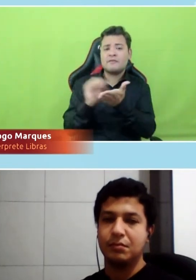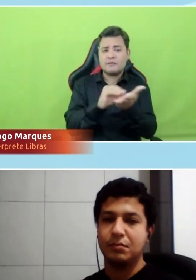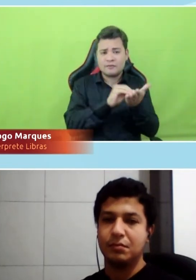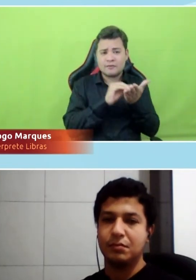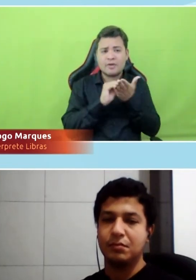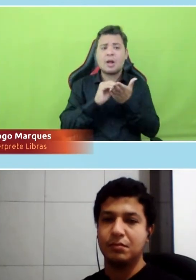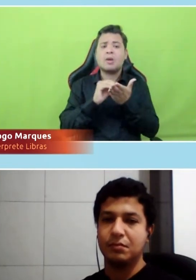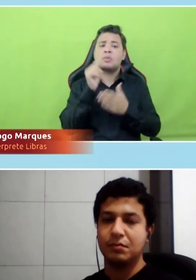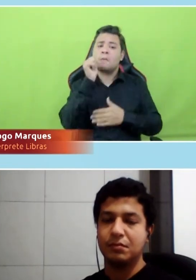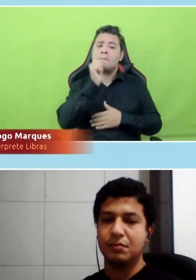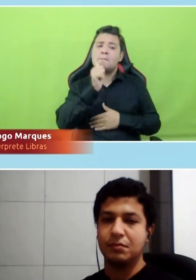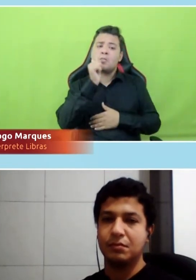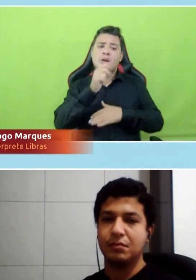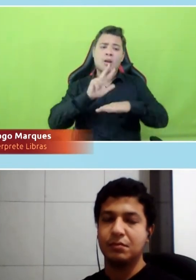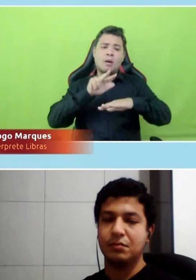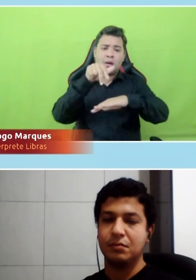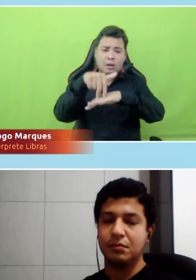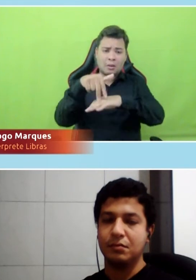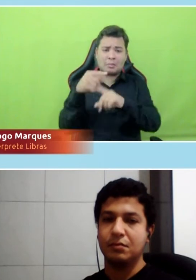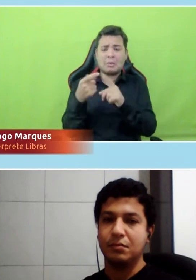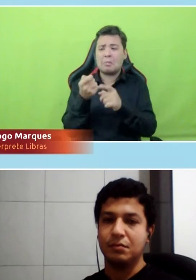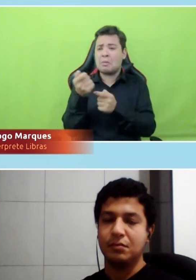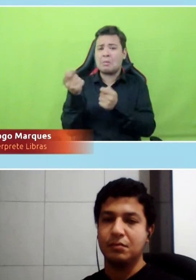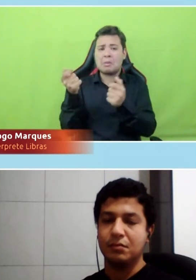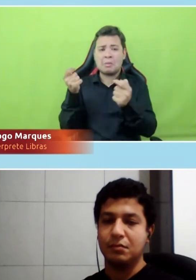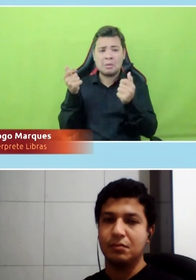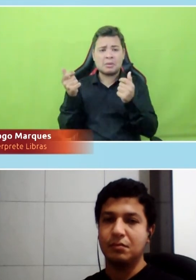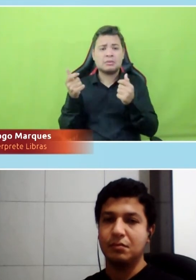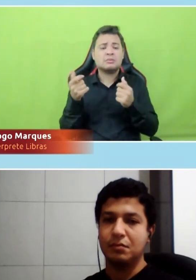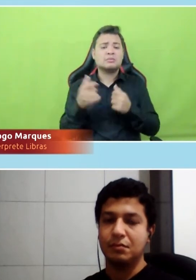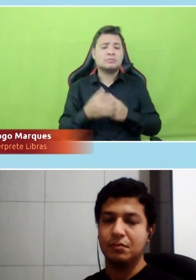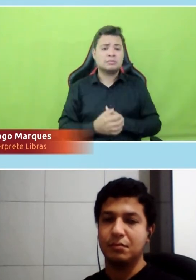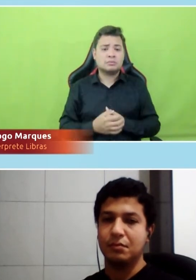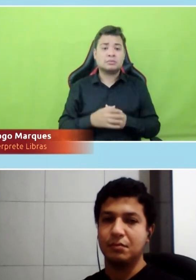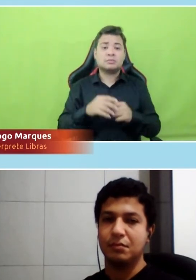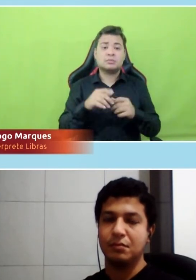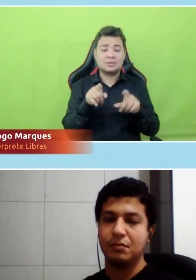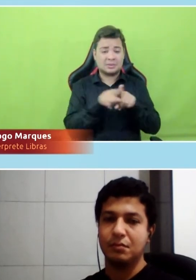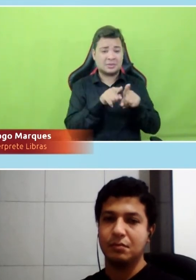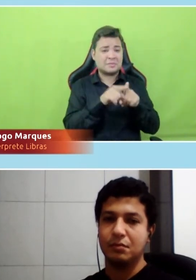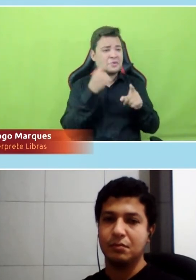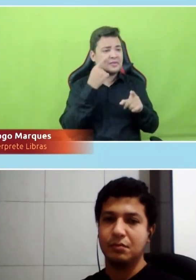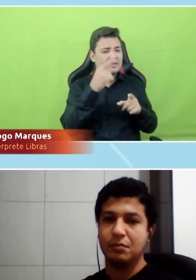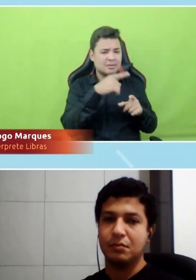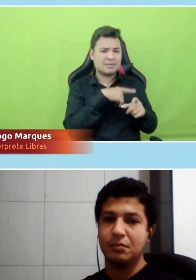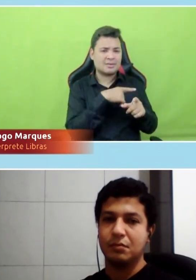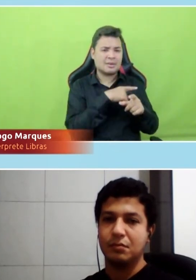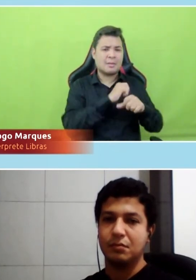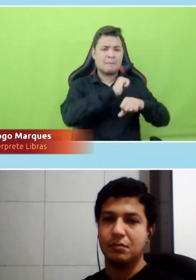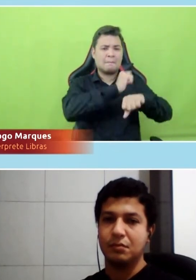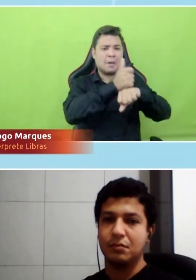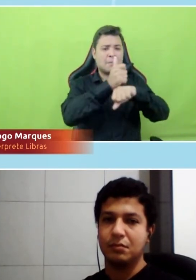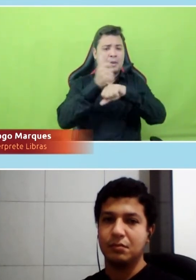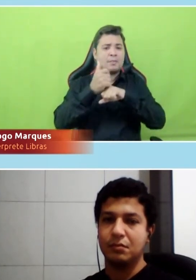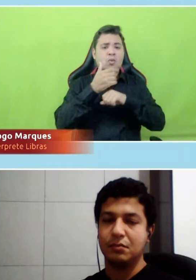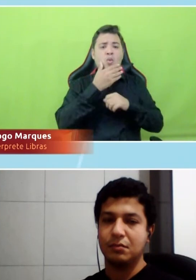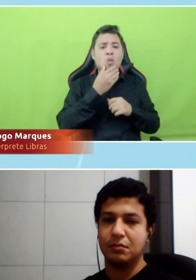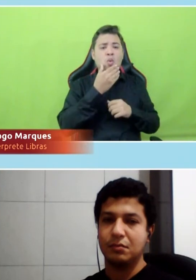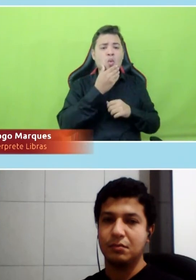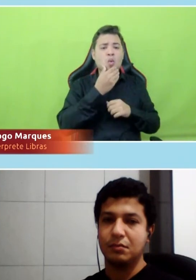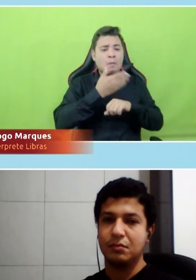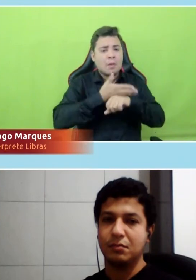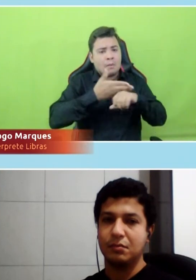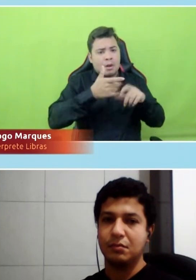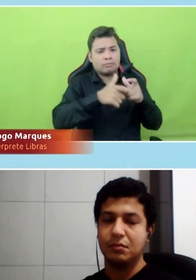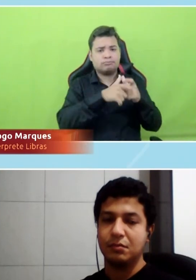na política, entendendo também que alguns cargos são dominados, por homens brancos. A gente vai discutir muito sobre isso nos próximos meses